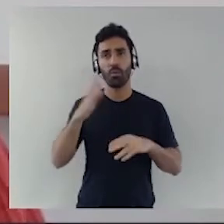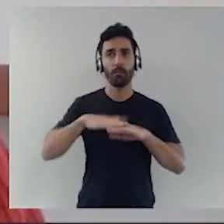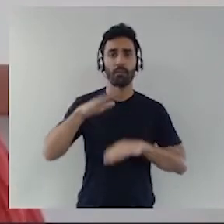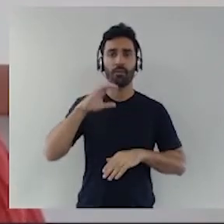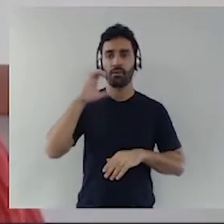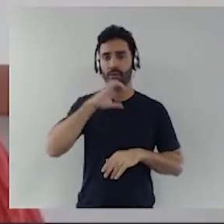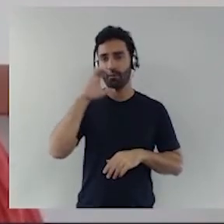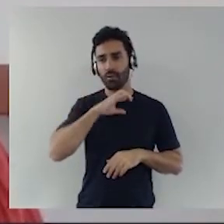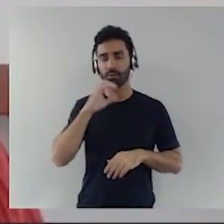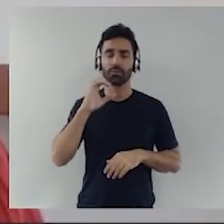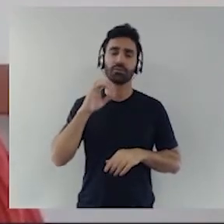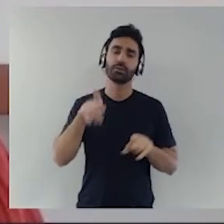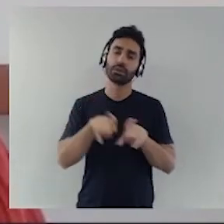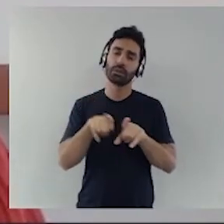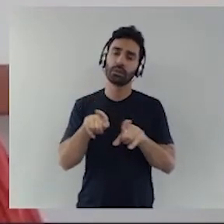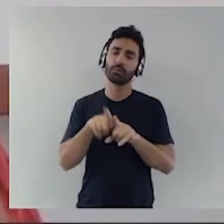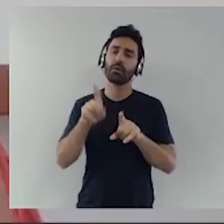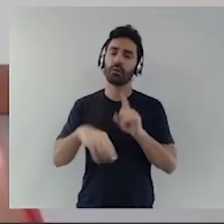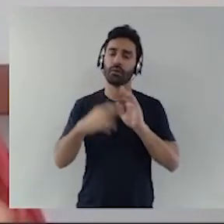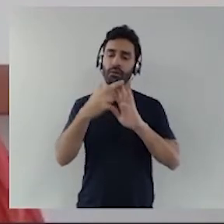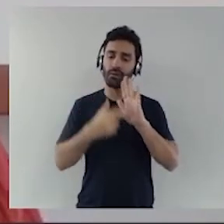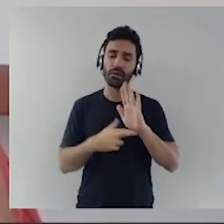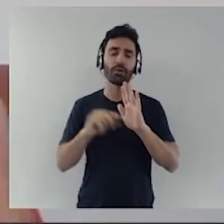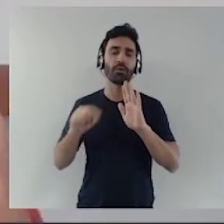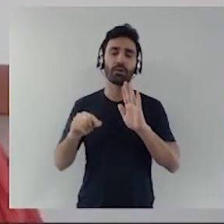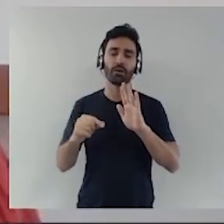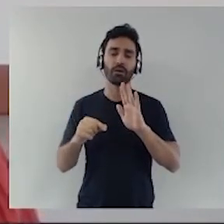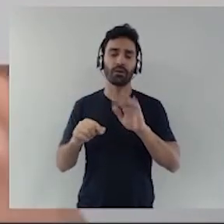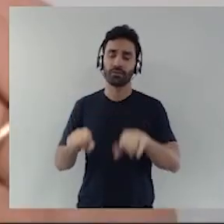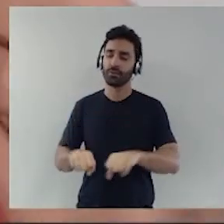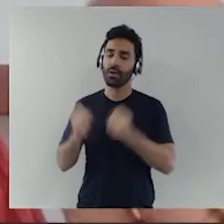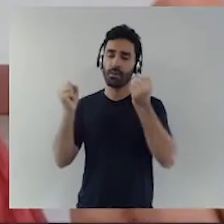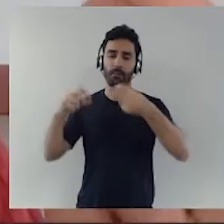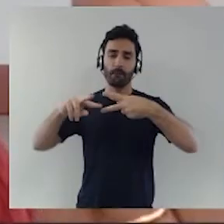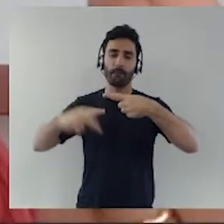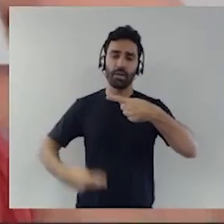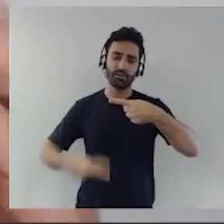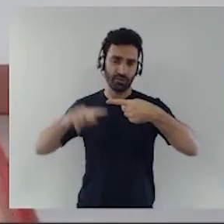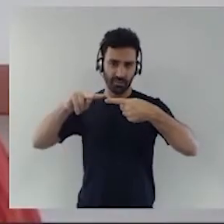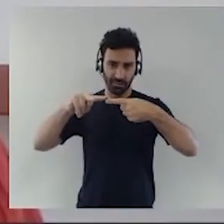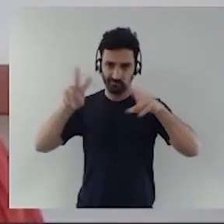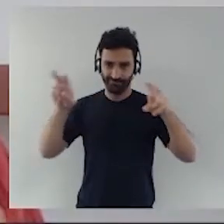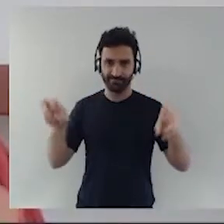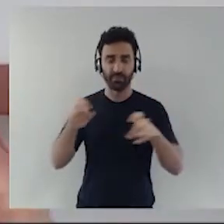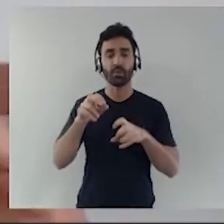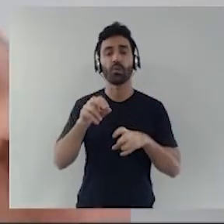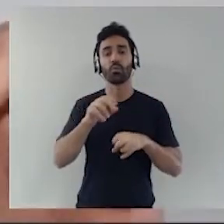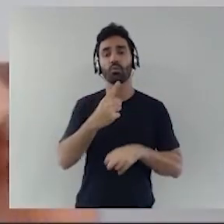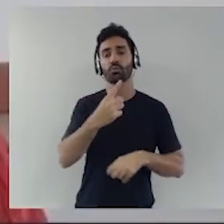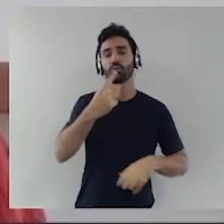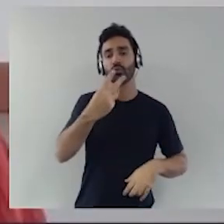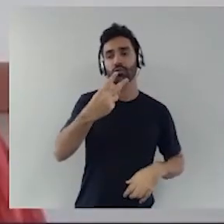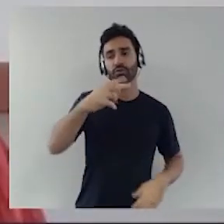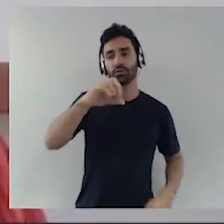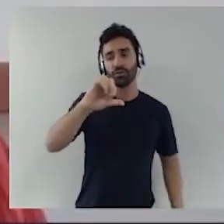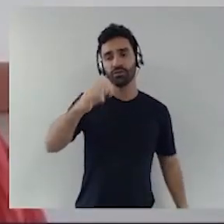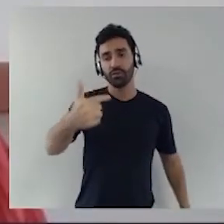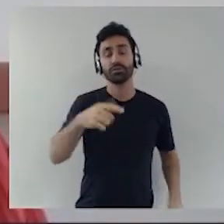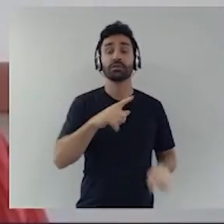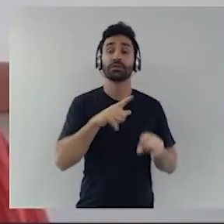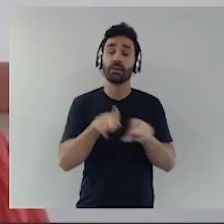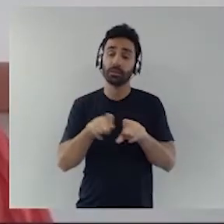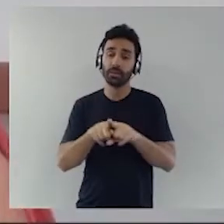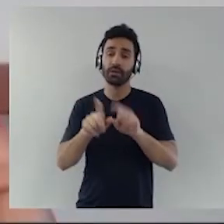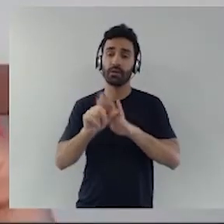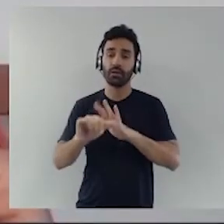e um procedimento que quebra paradigmas com relação não só ao pele 1292 mas também com relação a lei